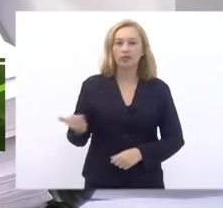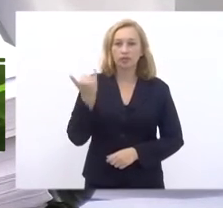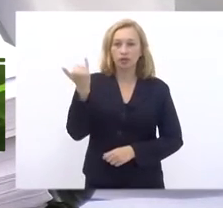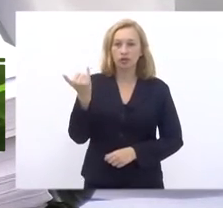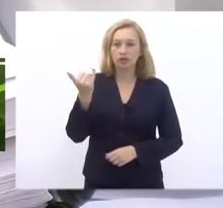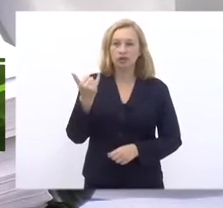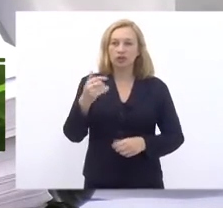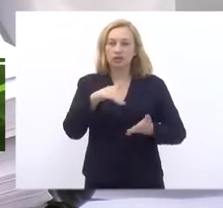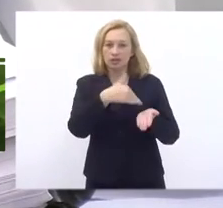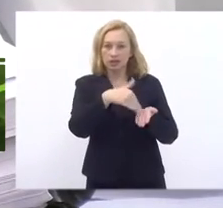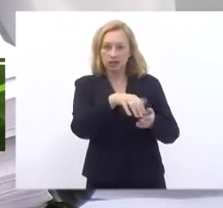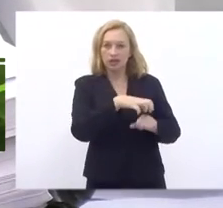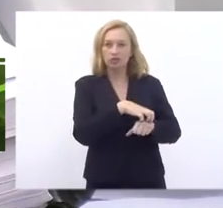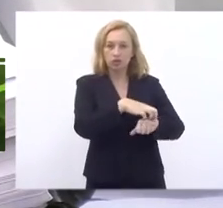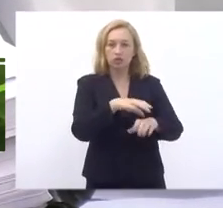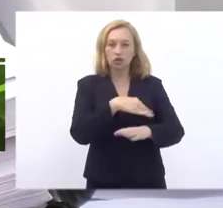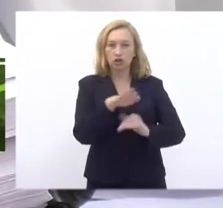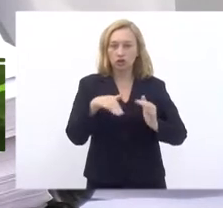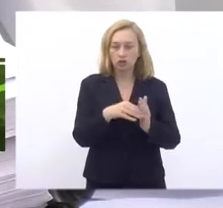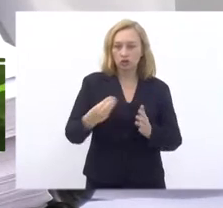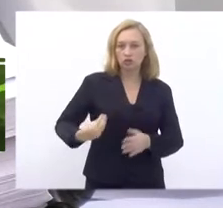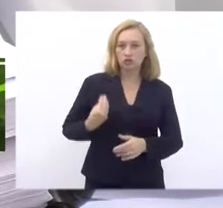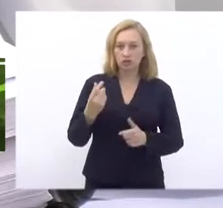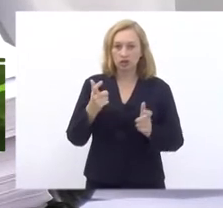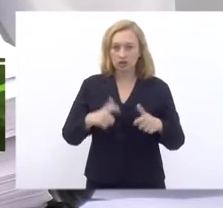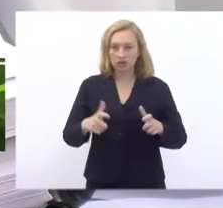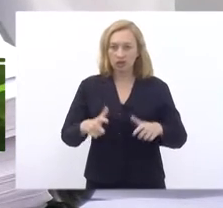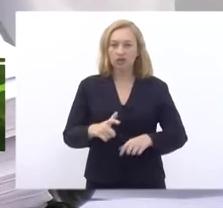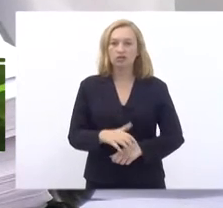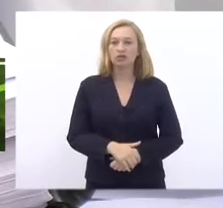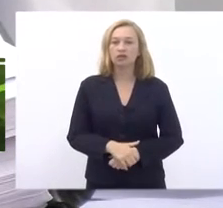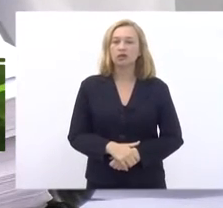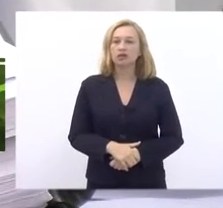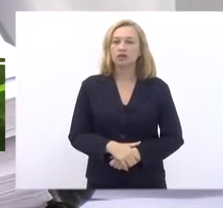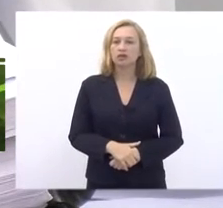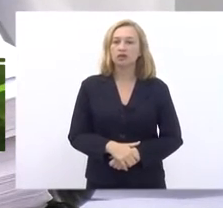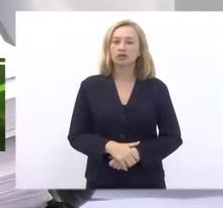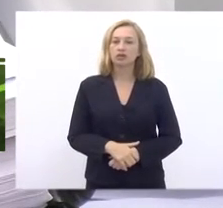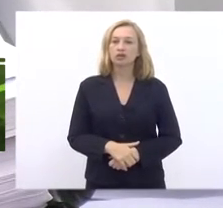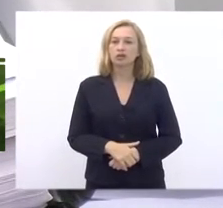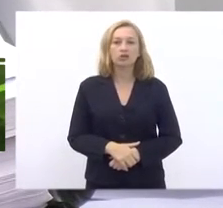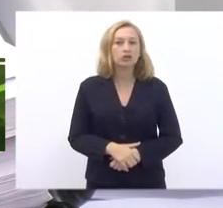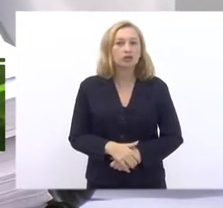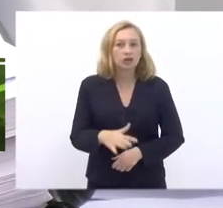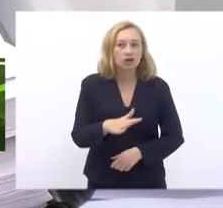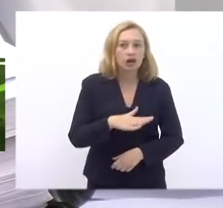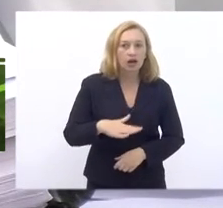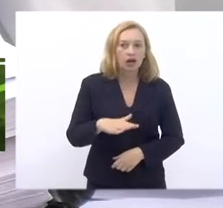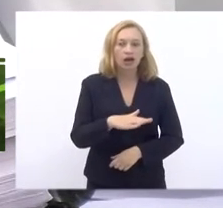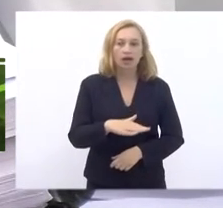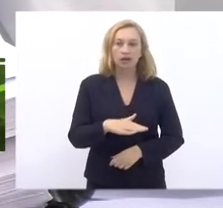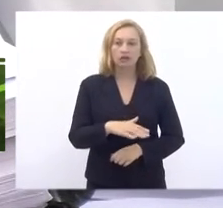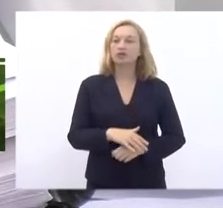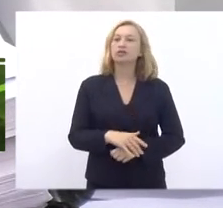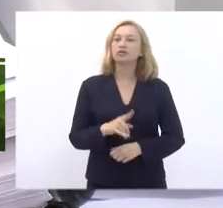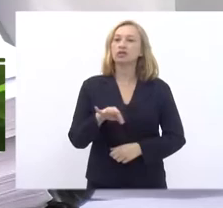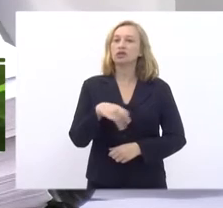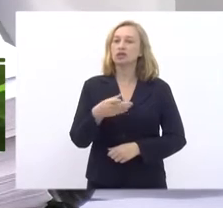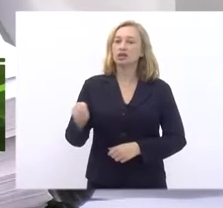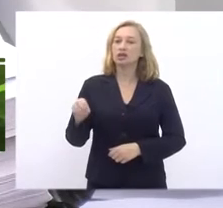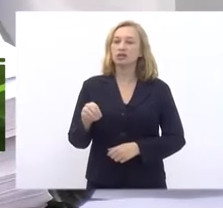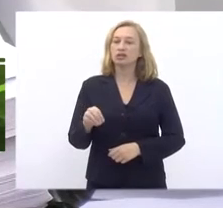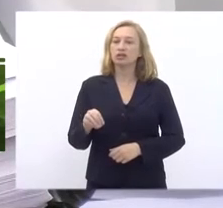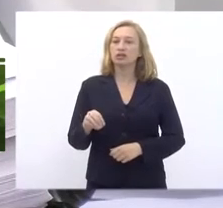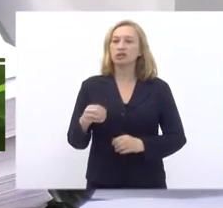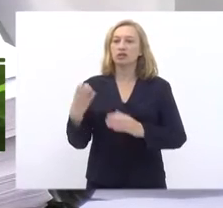de Transporte, como todos os presentes, a Supervia também, né? Cláusula segunda, a área de concessão e exclusividade. A